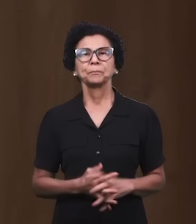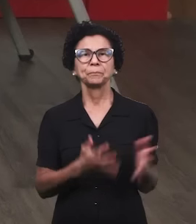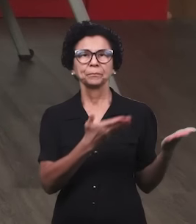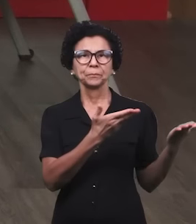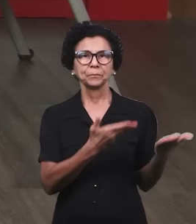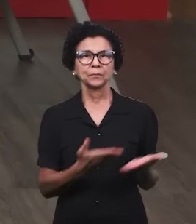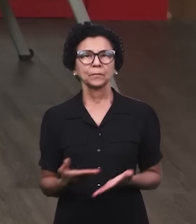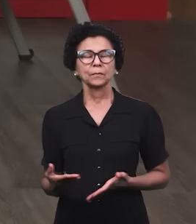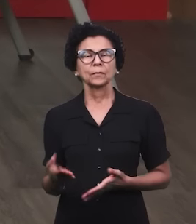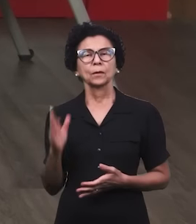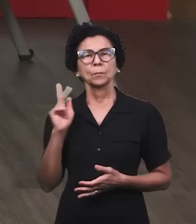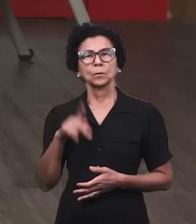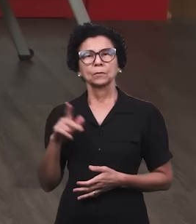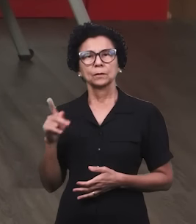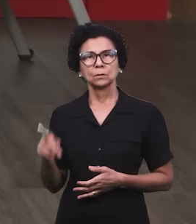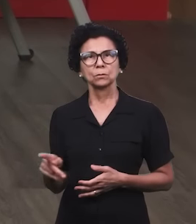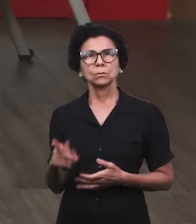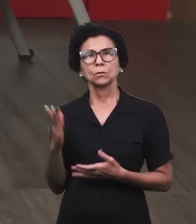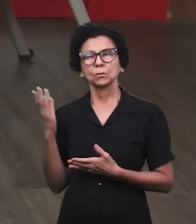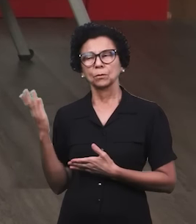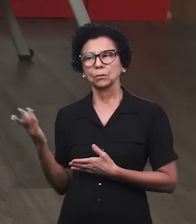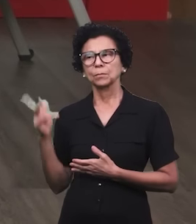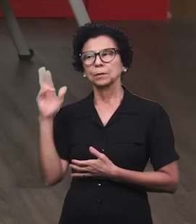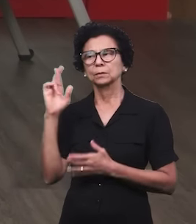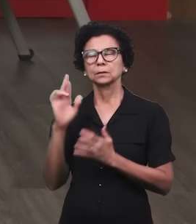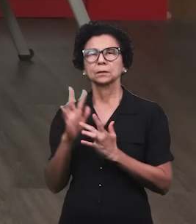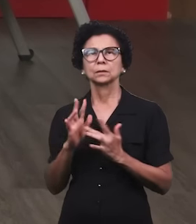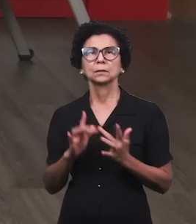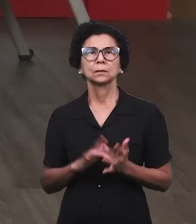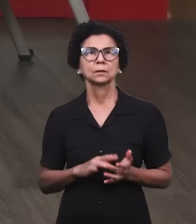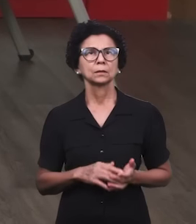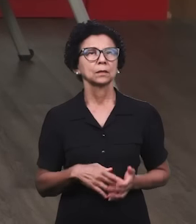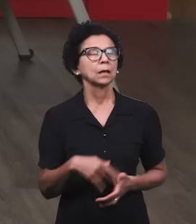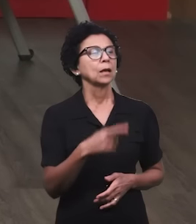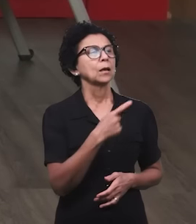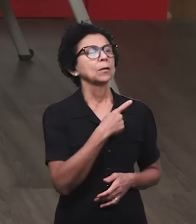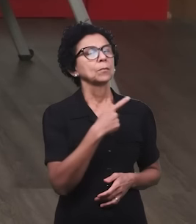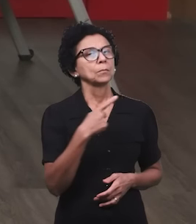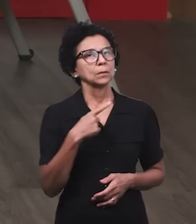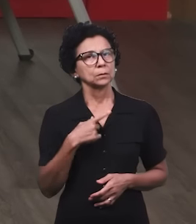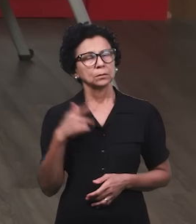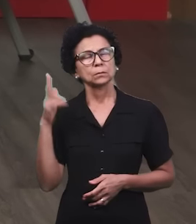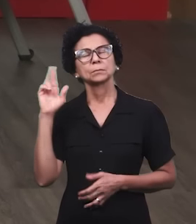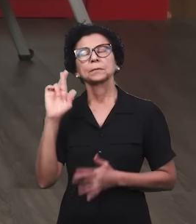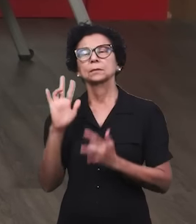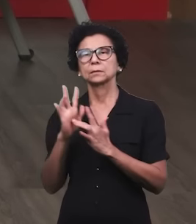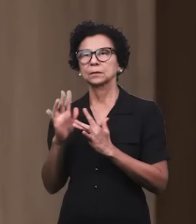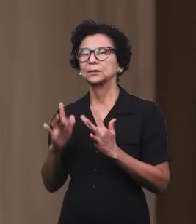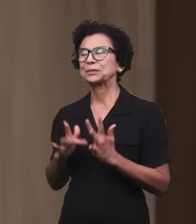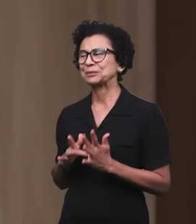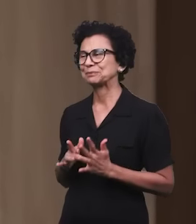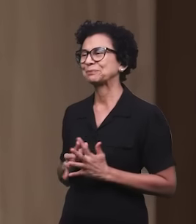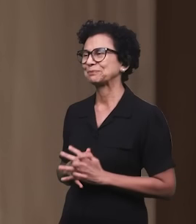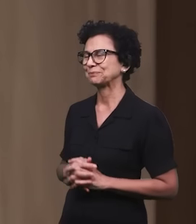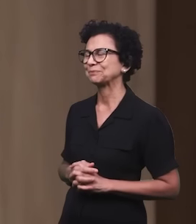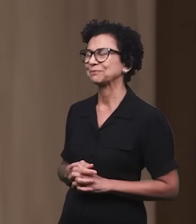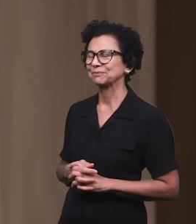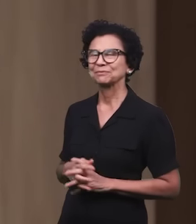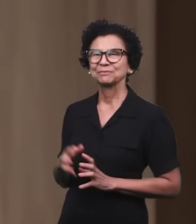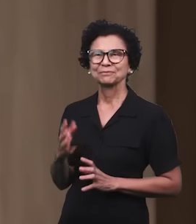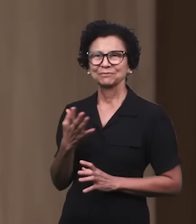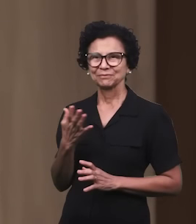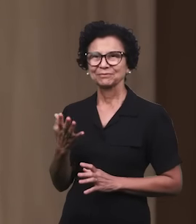professor Vinícius, a paz do Senhor. Amém, paz do Senhor, paz do Senhor a todos. Pastor Eduardo Rossetti, a paz do Senhor. A paz do Senhor, pastor